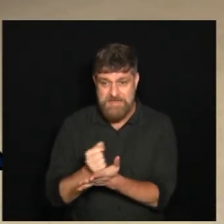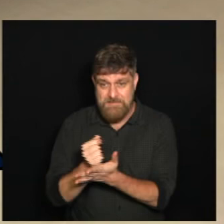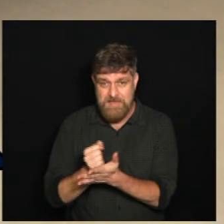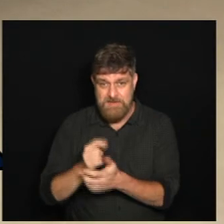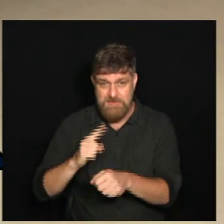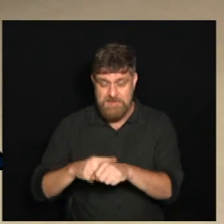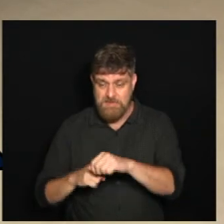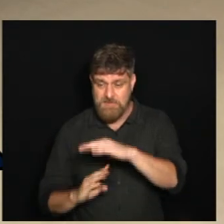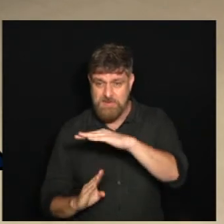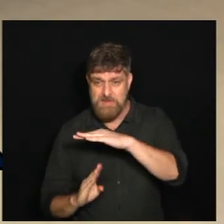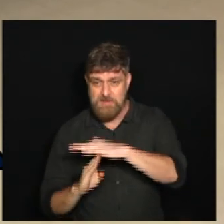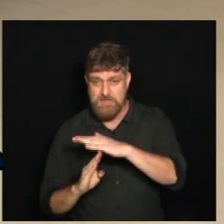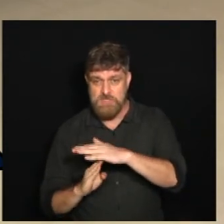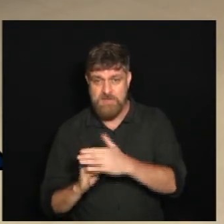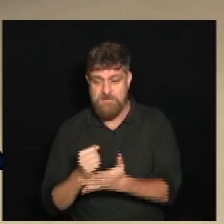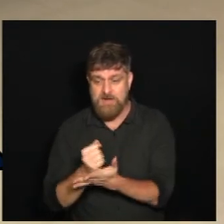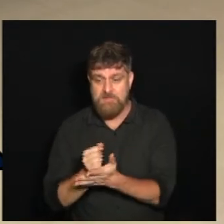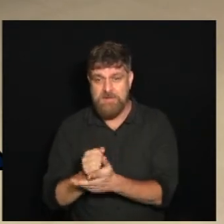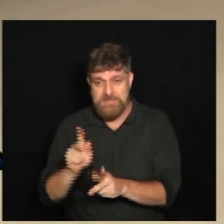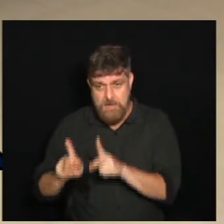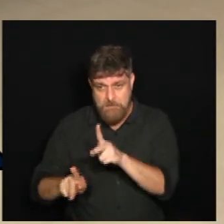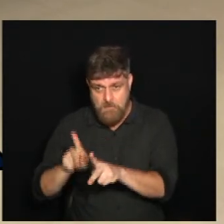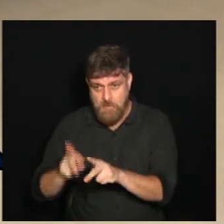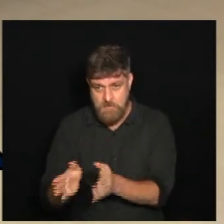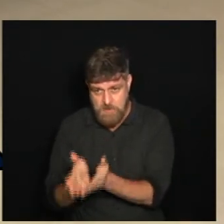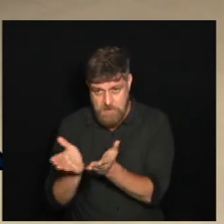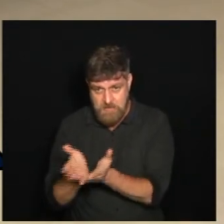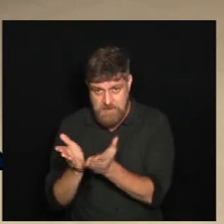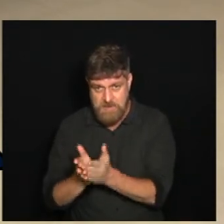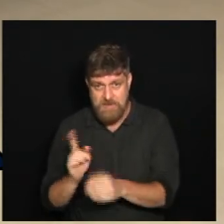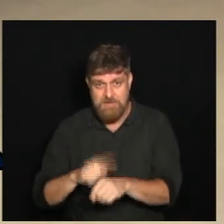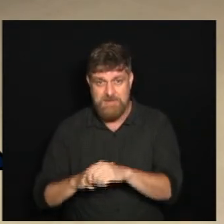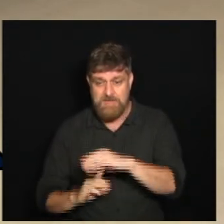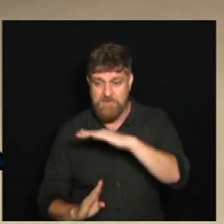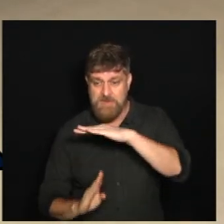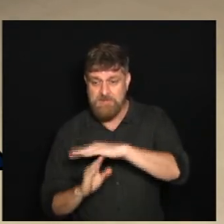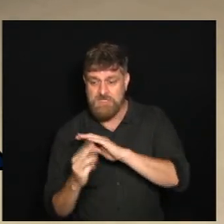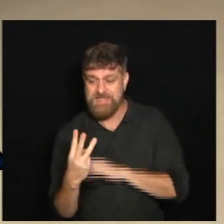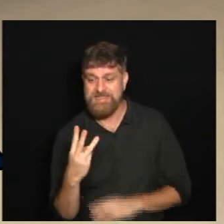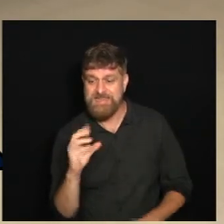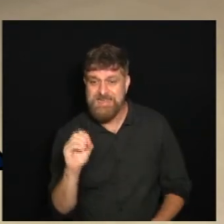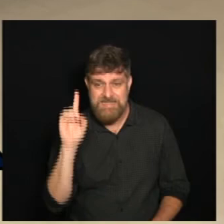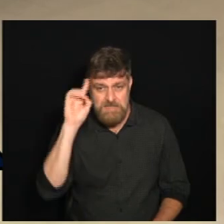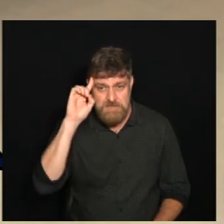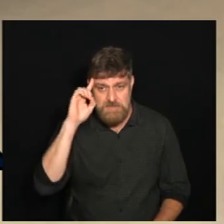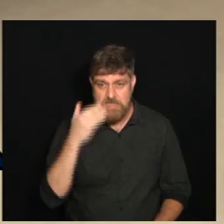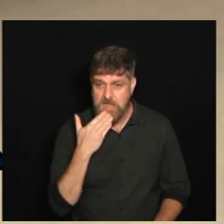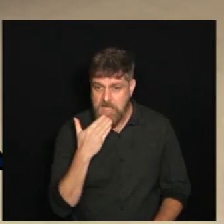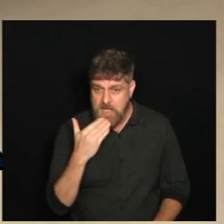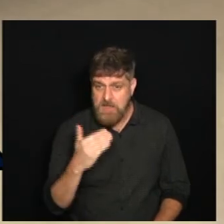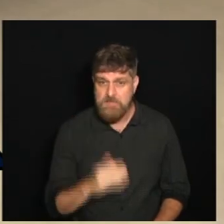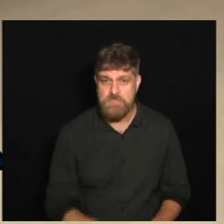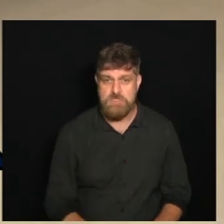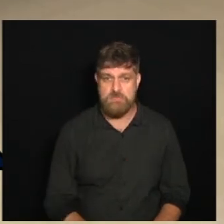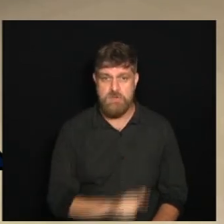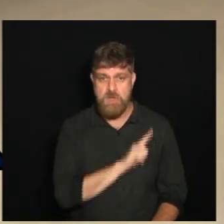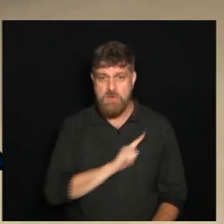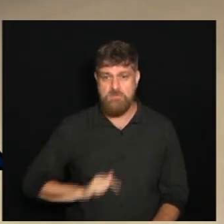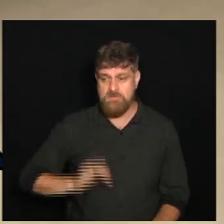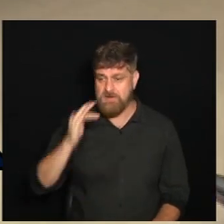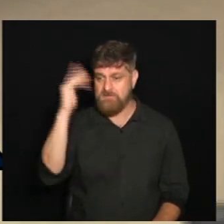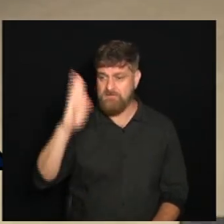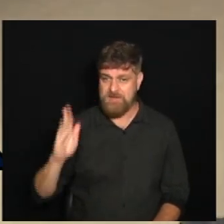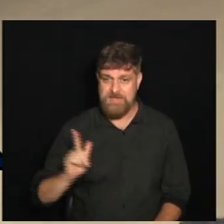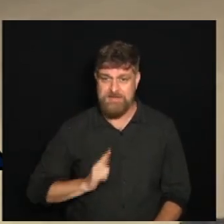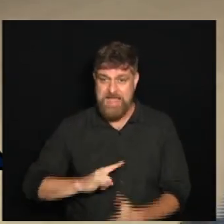dias. Inclusive, eu fiz até uma moção de apoio ao governo federal que ele ampliou de 30 dias para